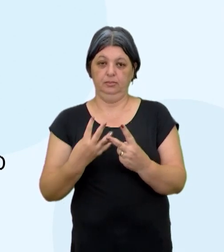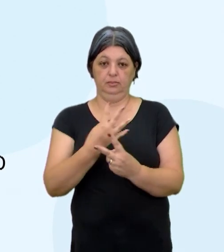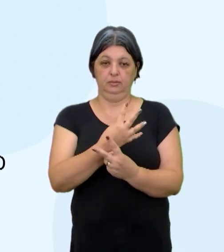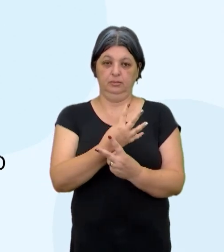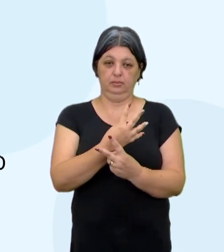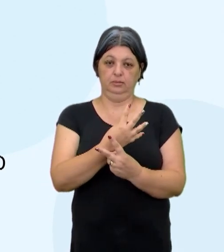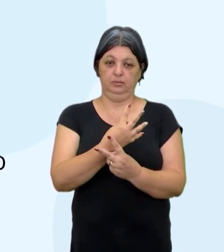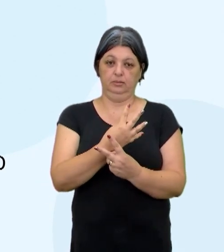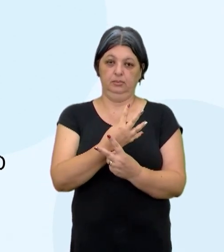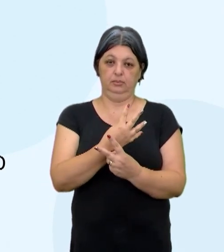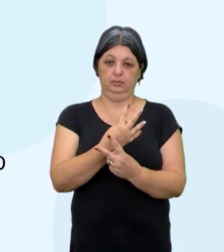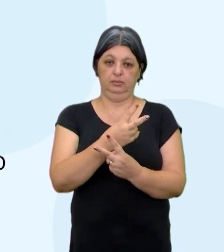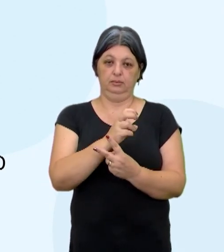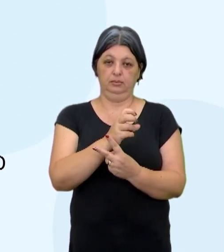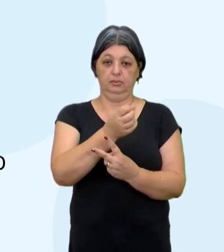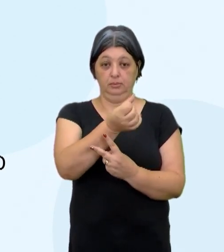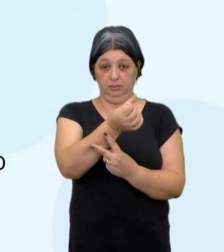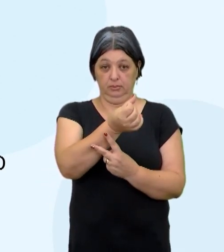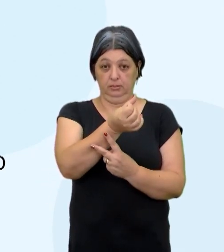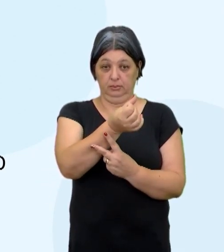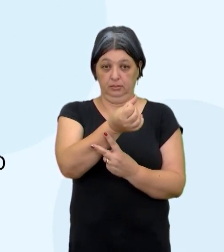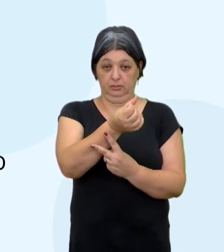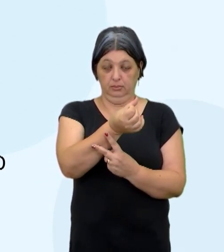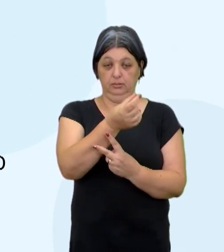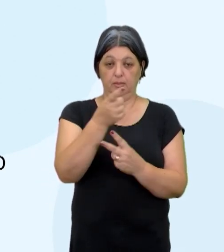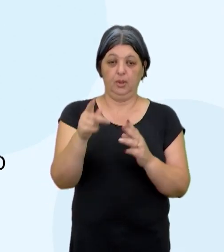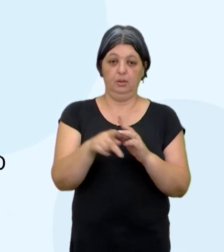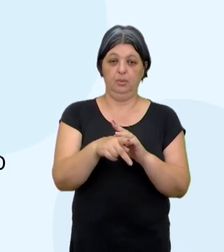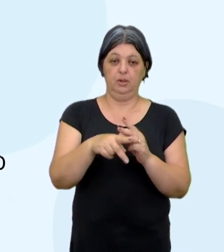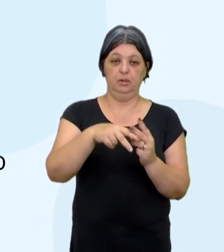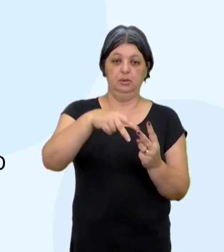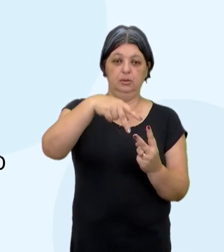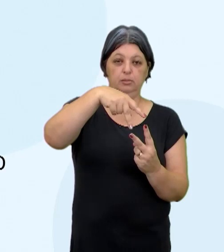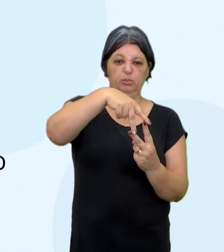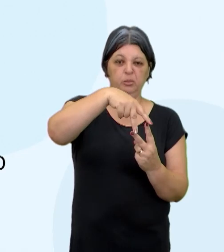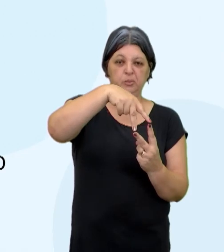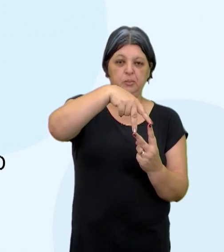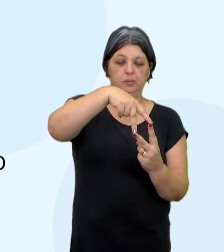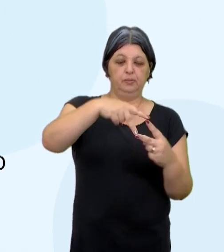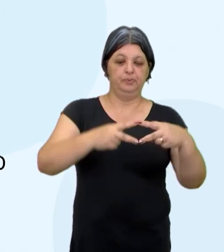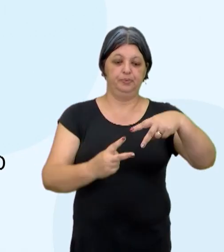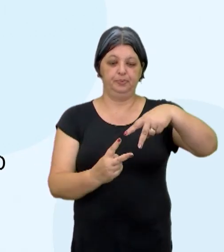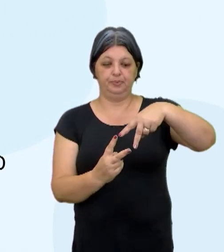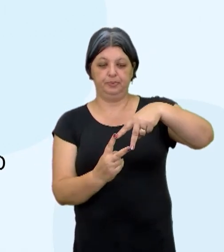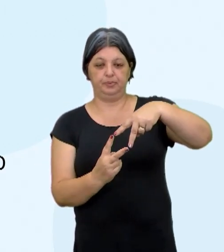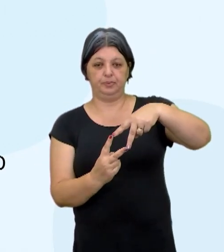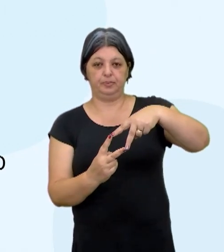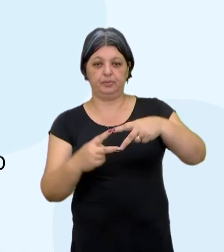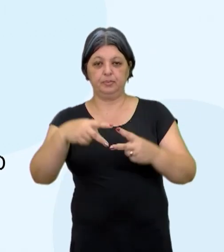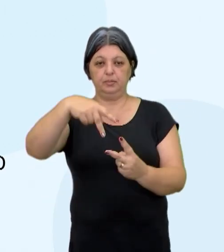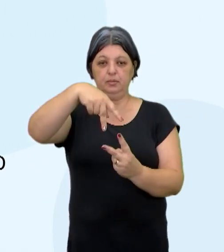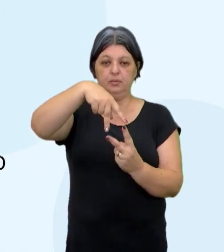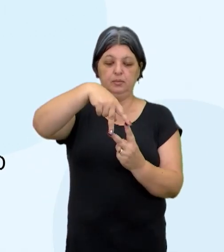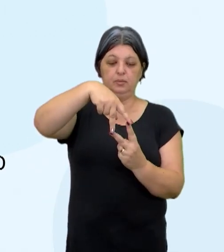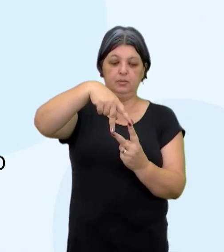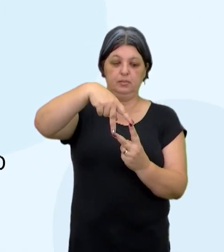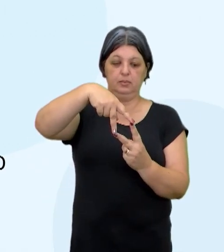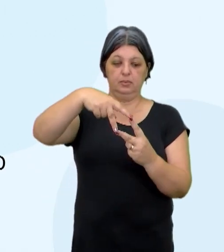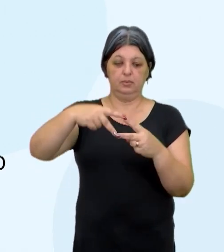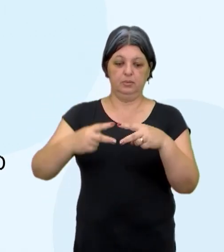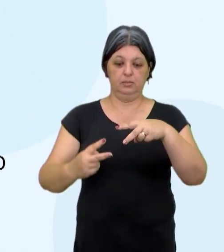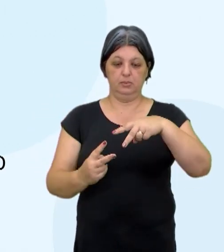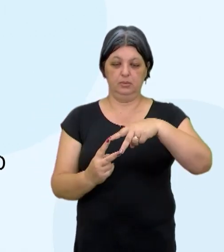4, 5, 6 triângulos encaixados, sim? Como como o ângulo interno do meu triângulo é 60 e eu sei que